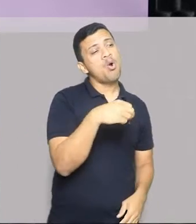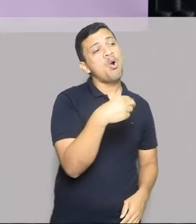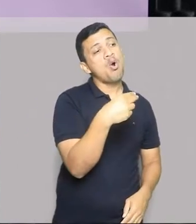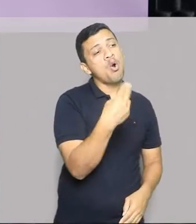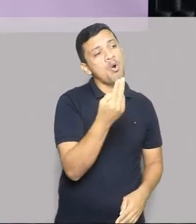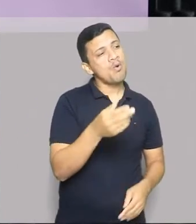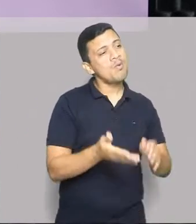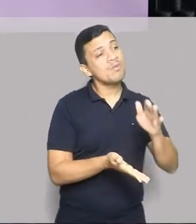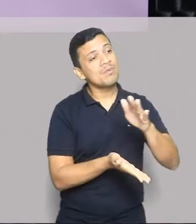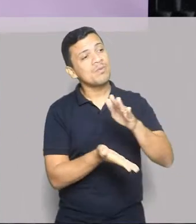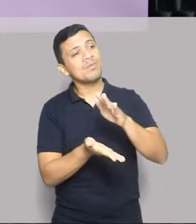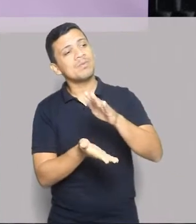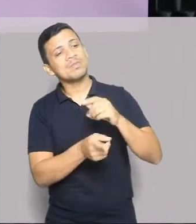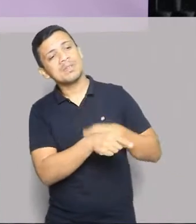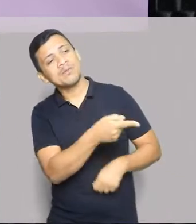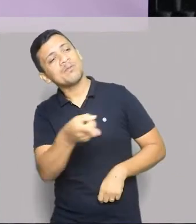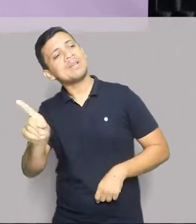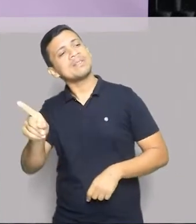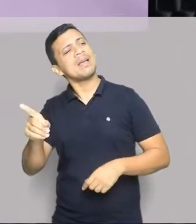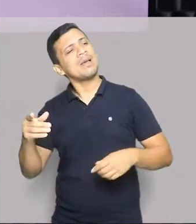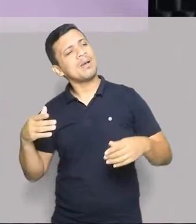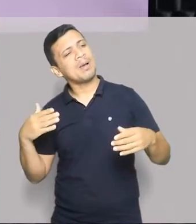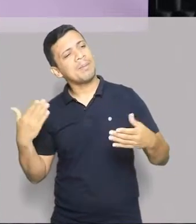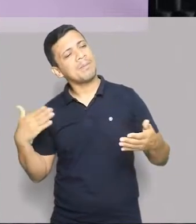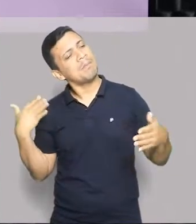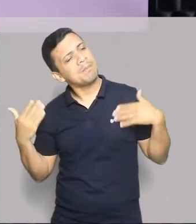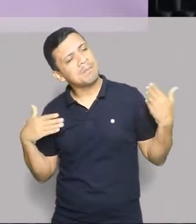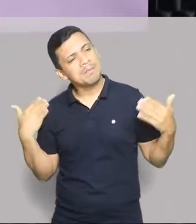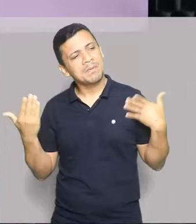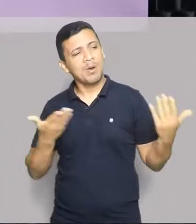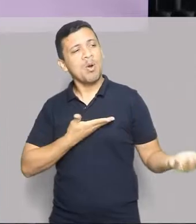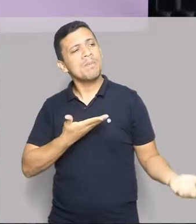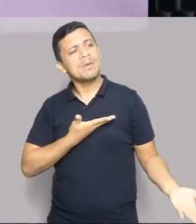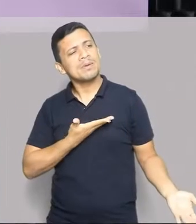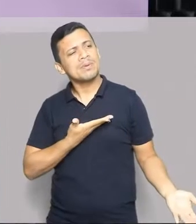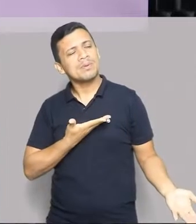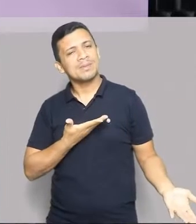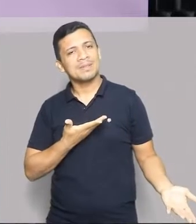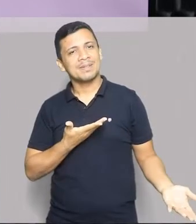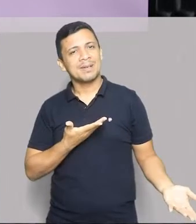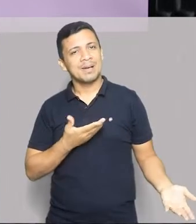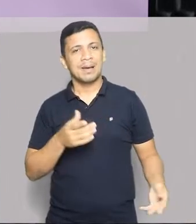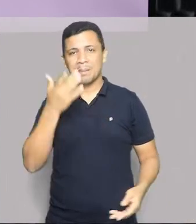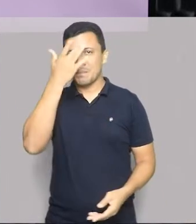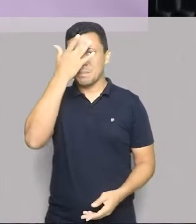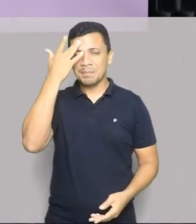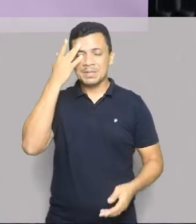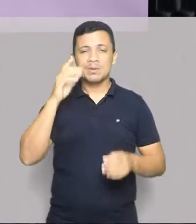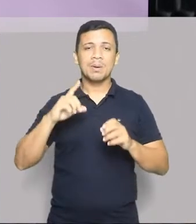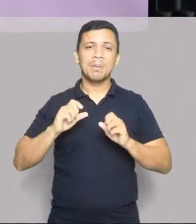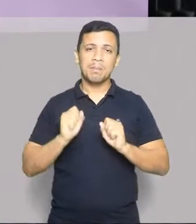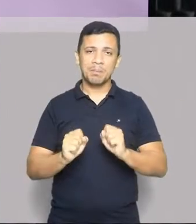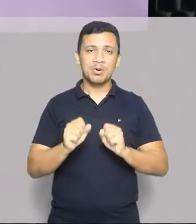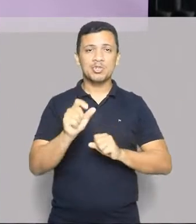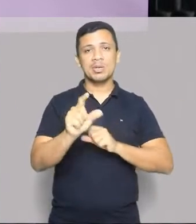amigos? Notem, aqui você tem uma nítida ideia de escolha, certo? As duas orações,